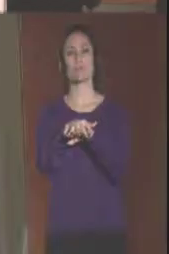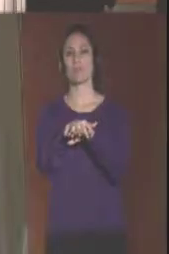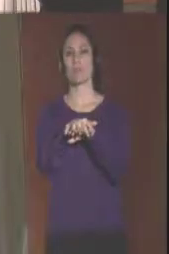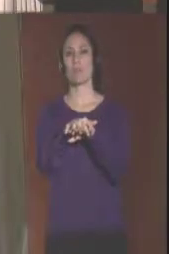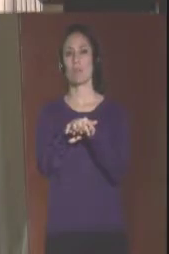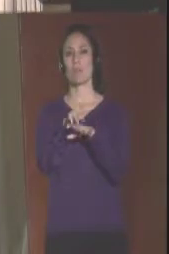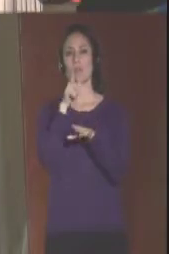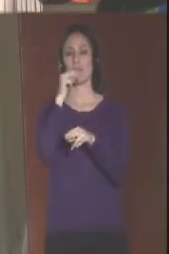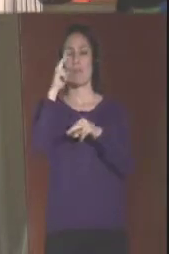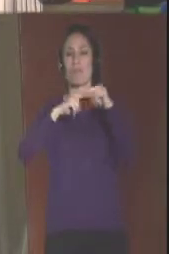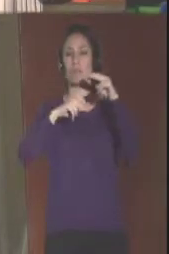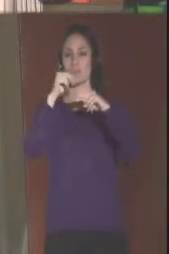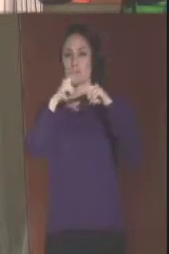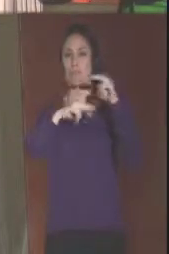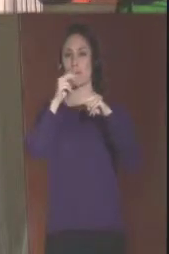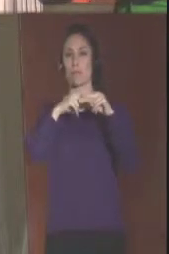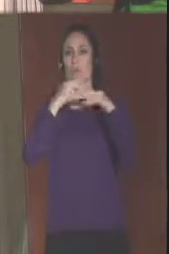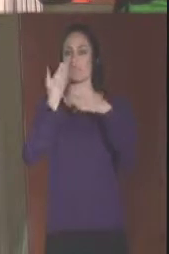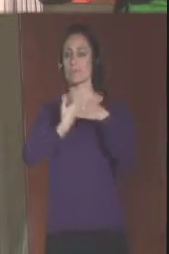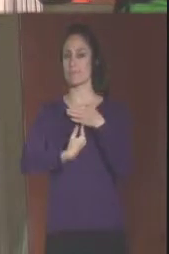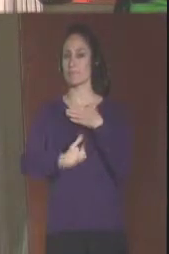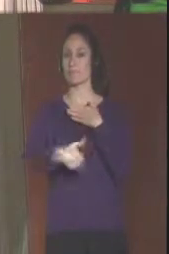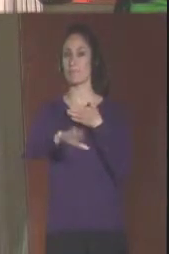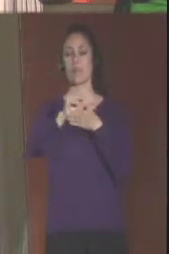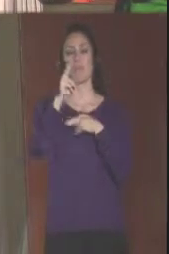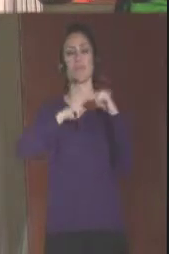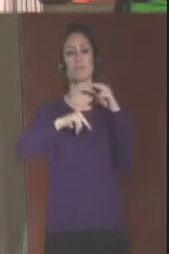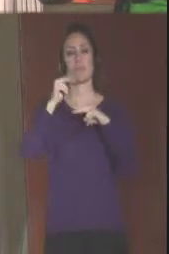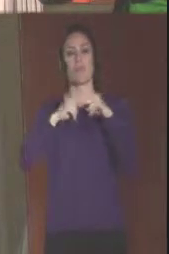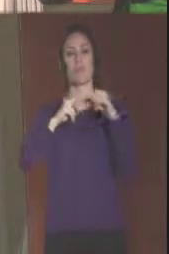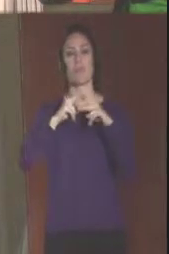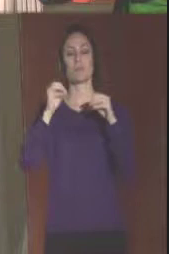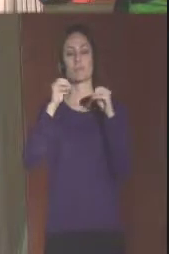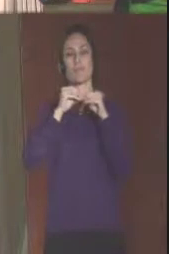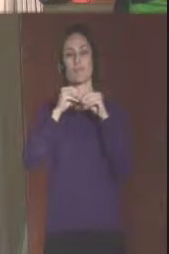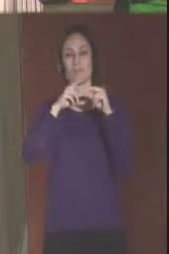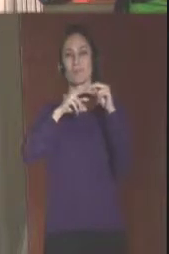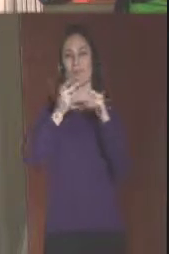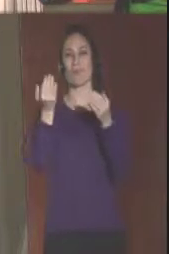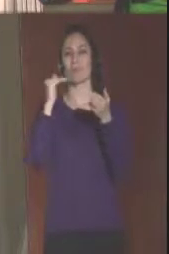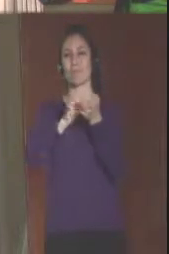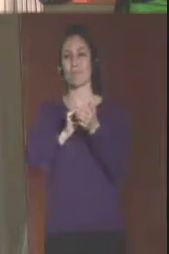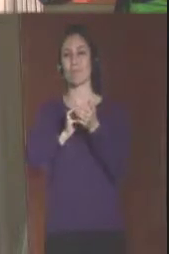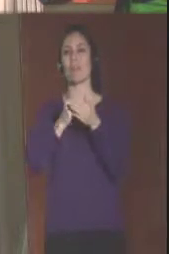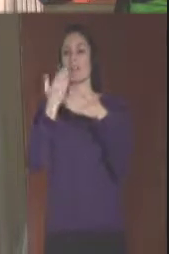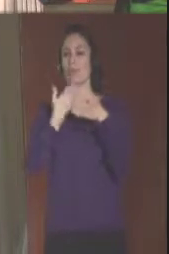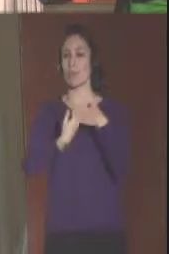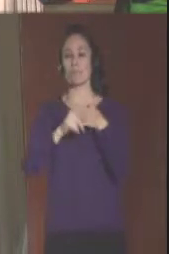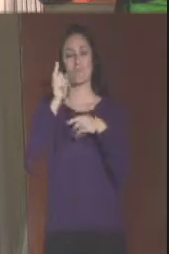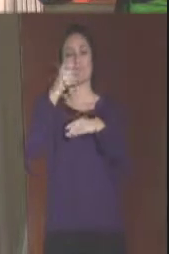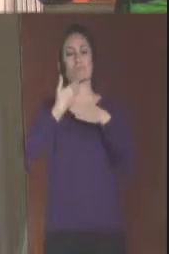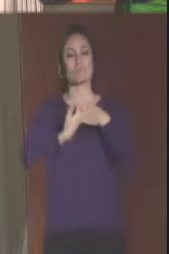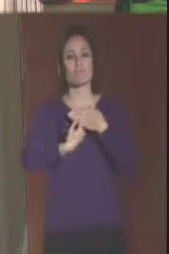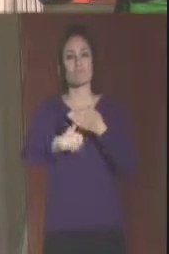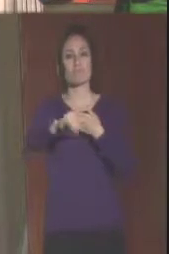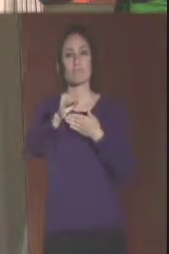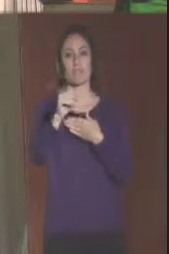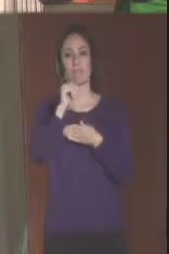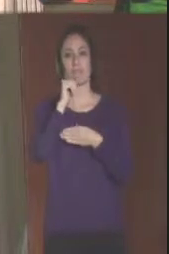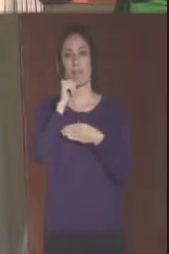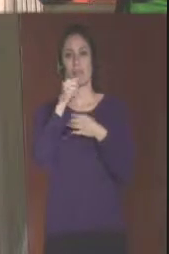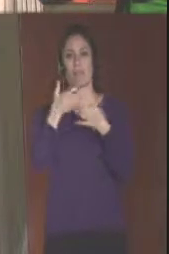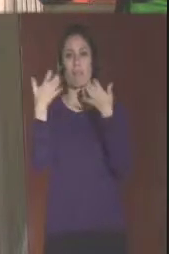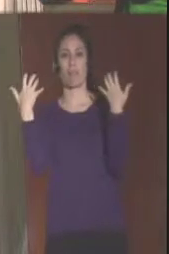sustentabilidade e questão de obras de resiliência. A sustentabilidade ela não está desassociada da resiliência,